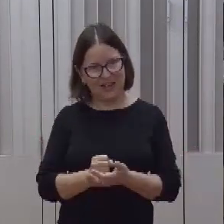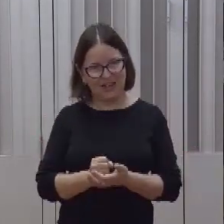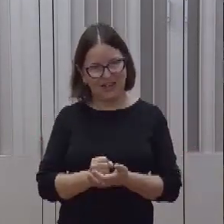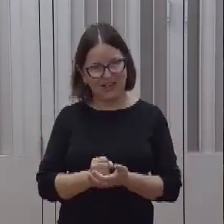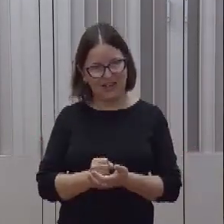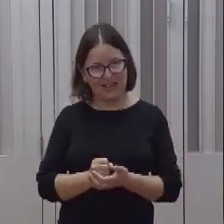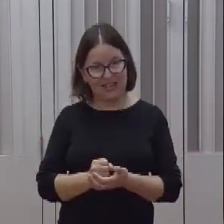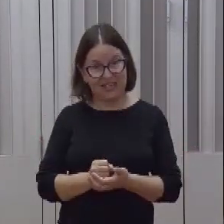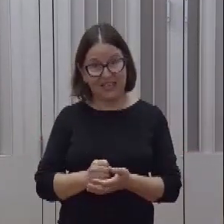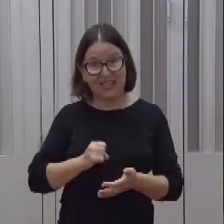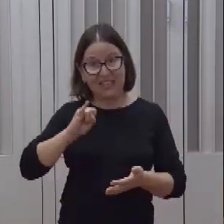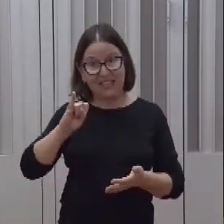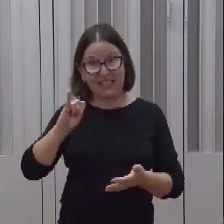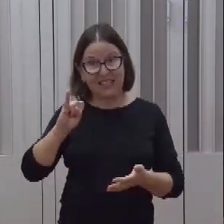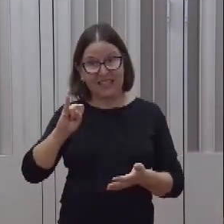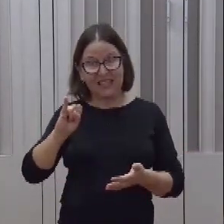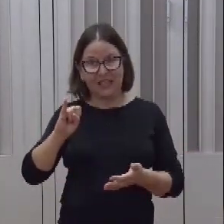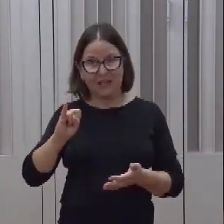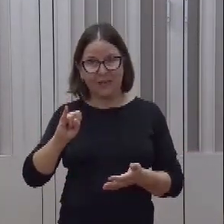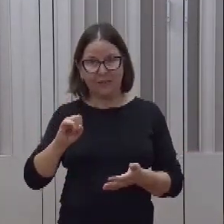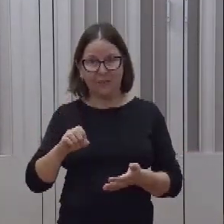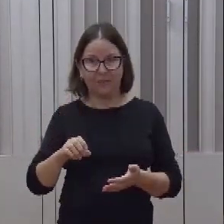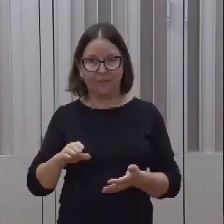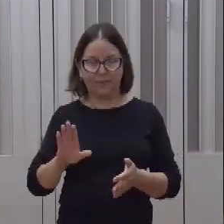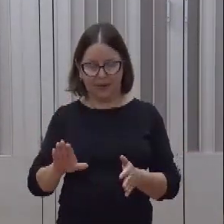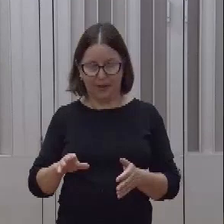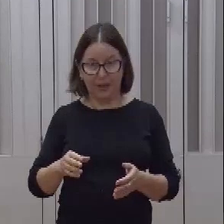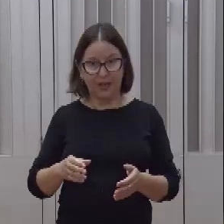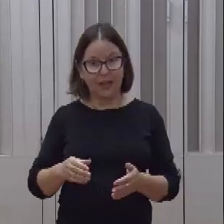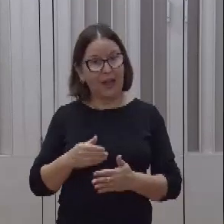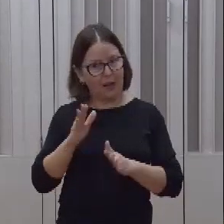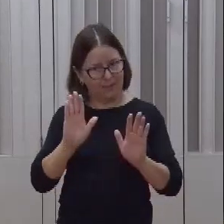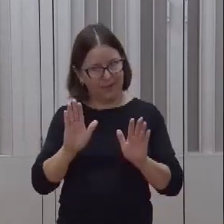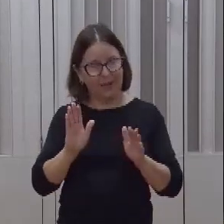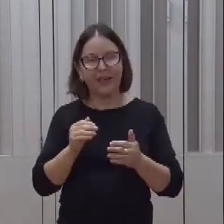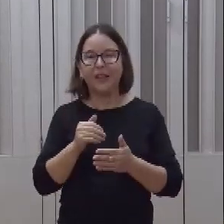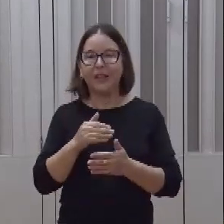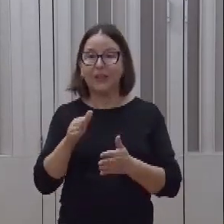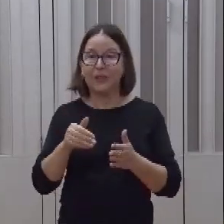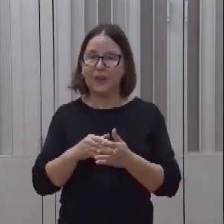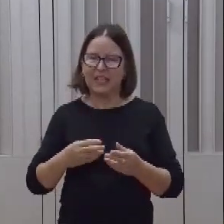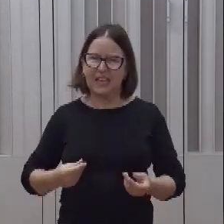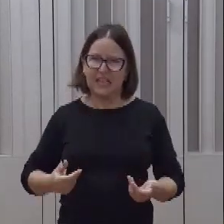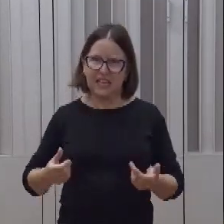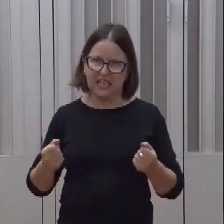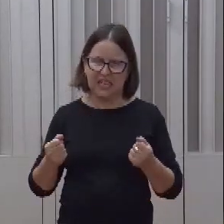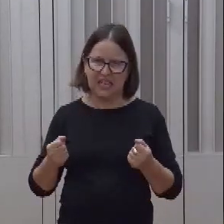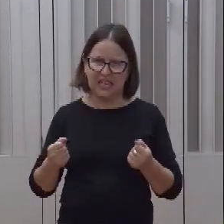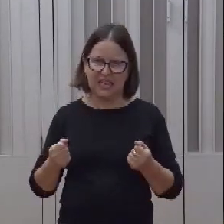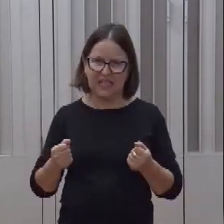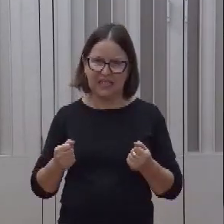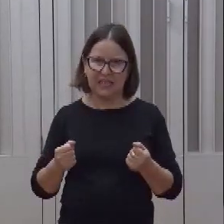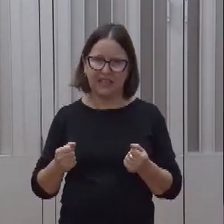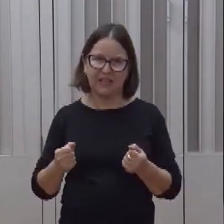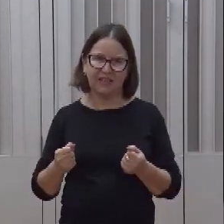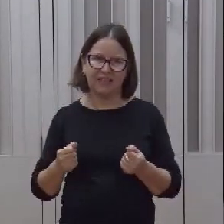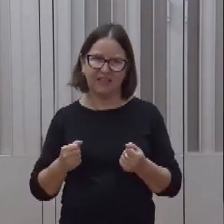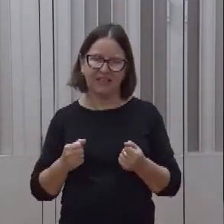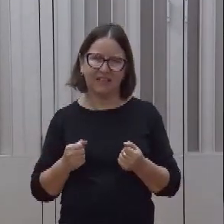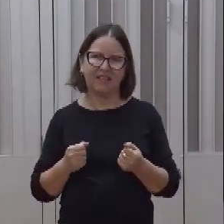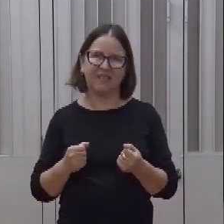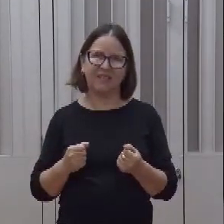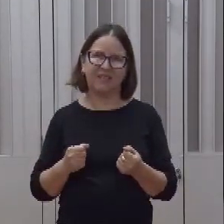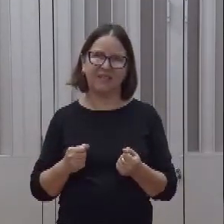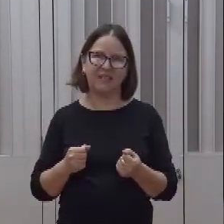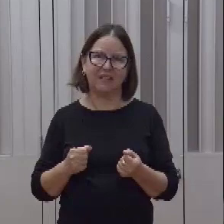e chegarem, porque toda riqueza é de origem iníqua, viu? Não é que você ganhou de maneira injusta,